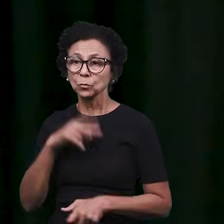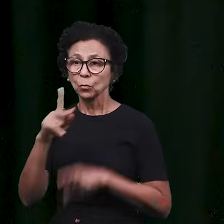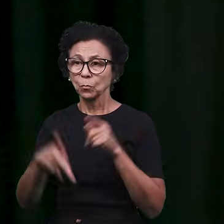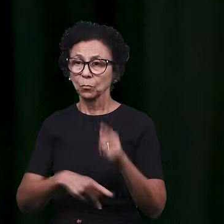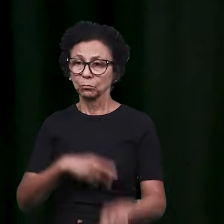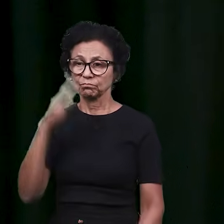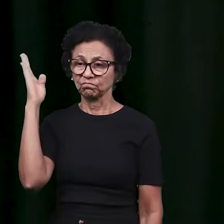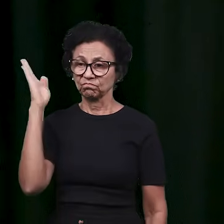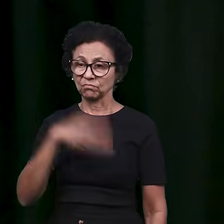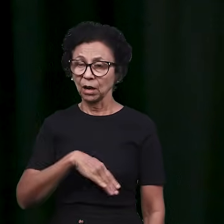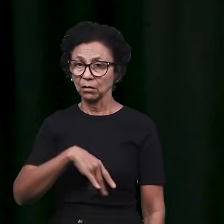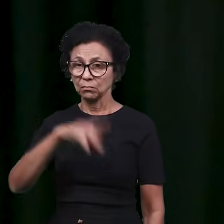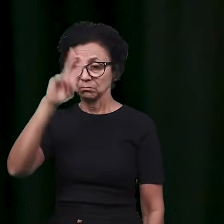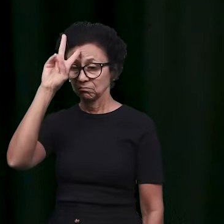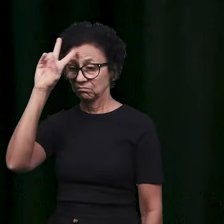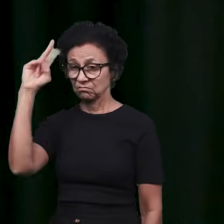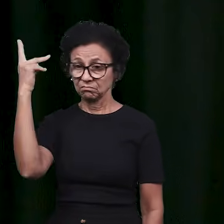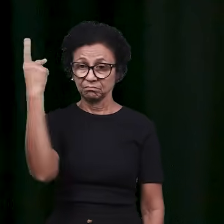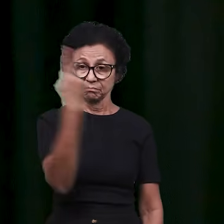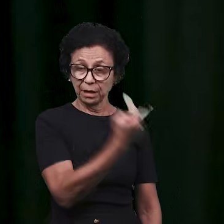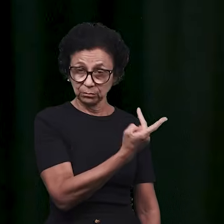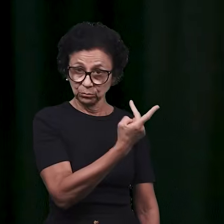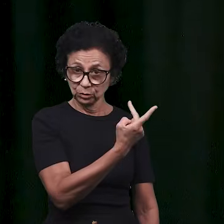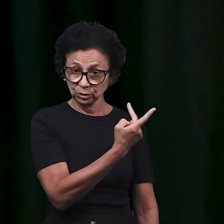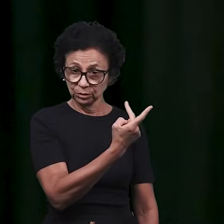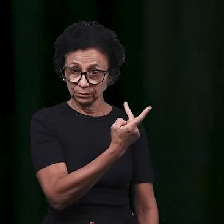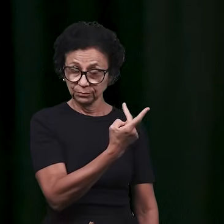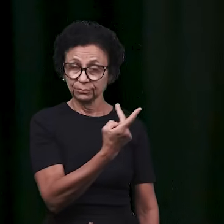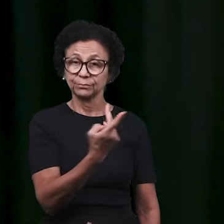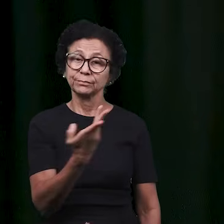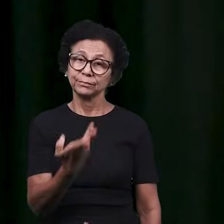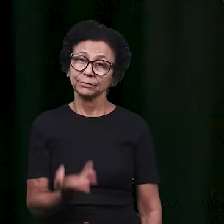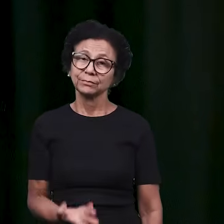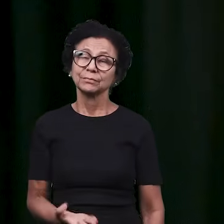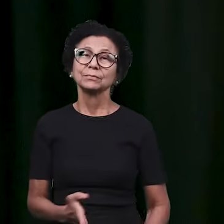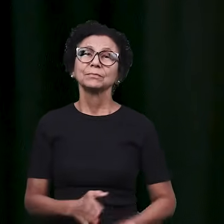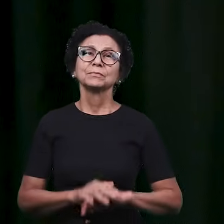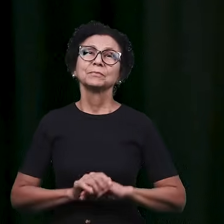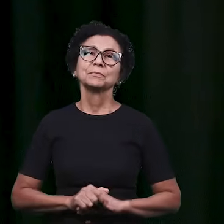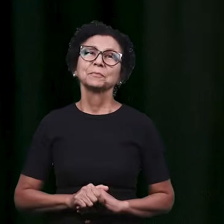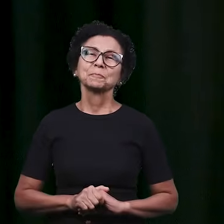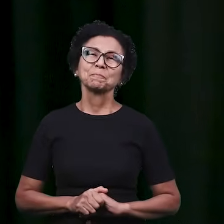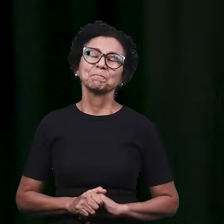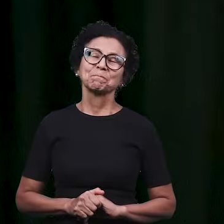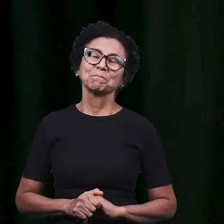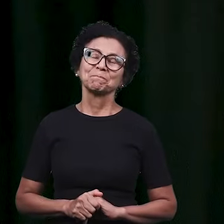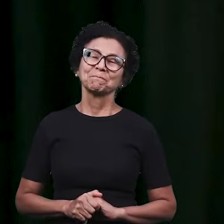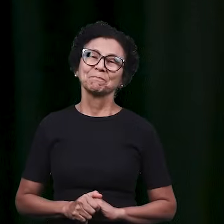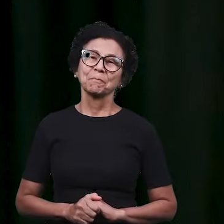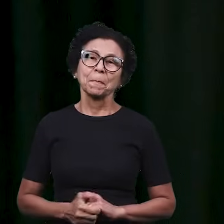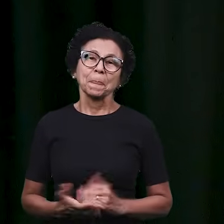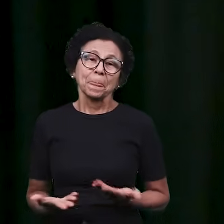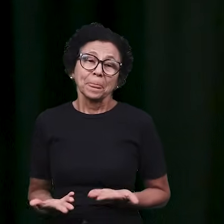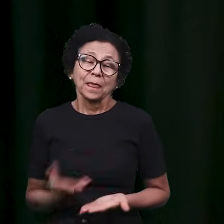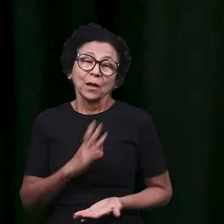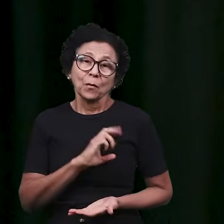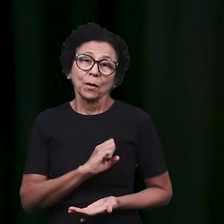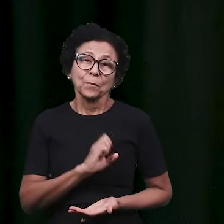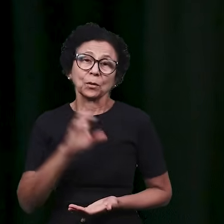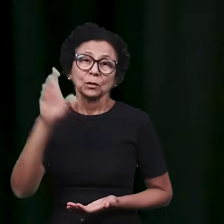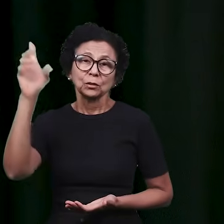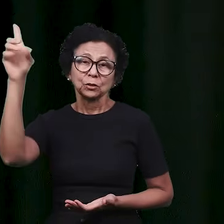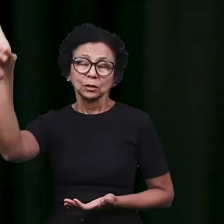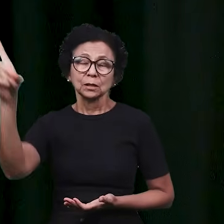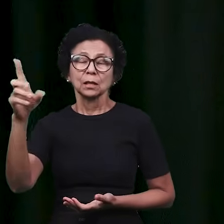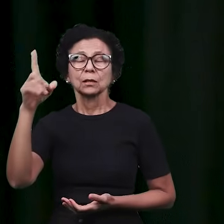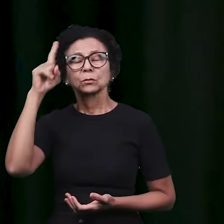mau, desobediente, e é isso que ele vai cantar. Dura serviço, né? Como a expressão. E o amor de Deus que se